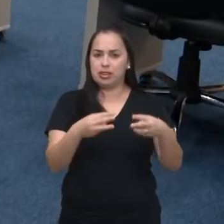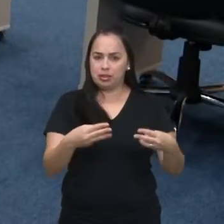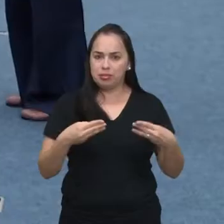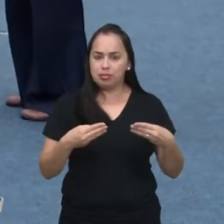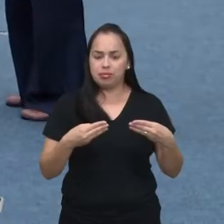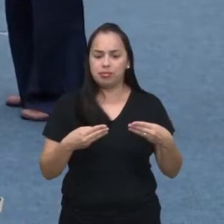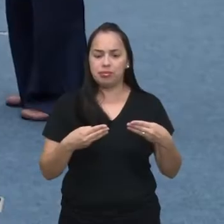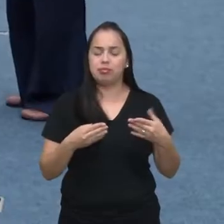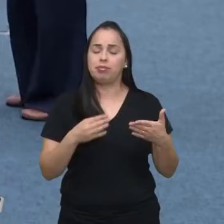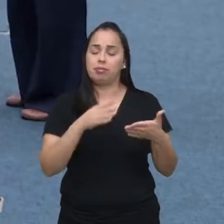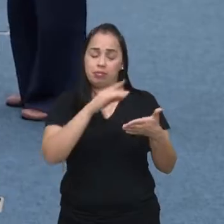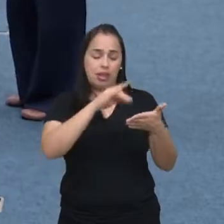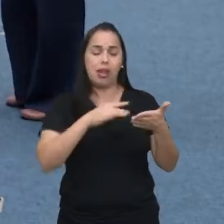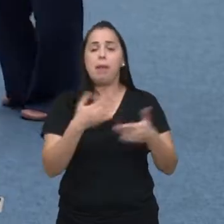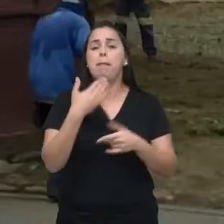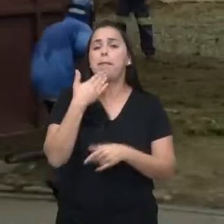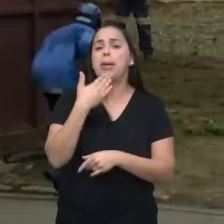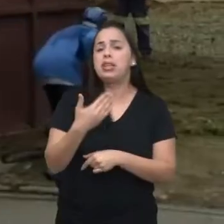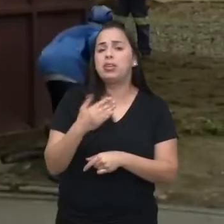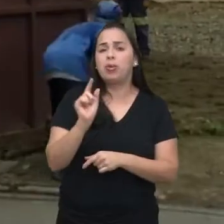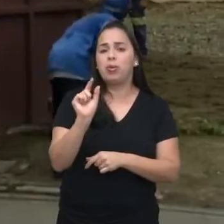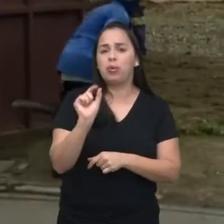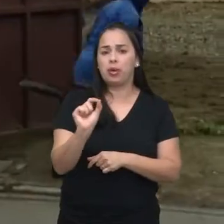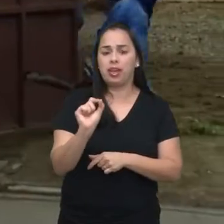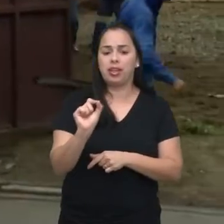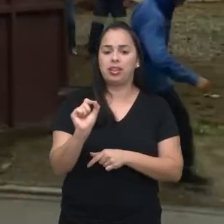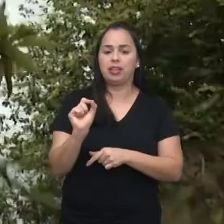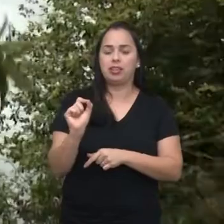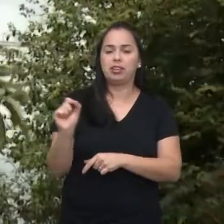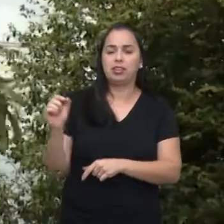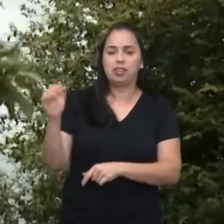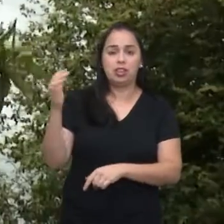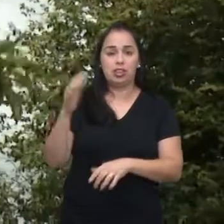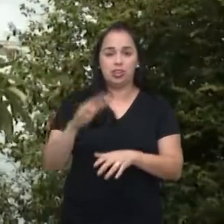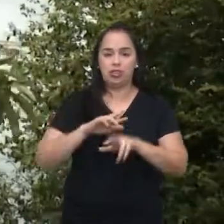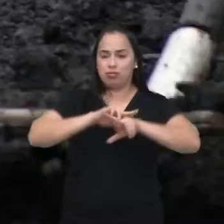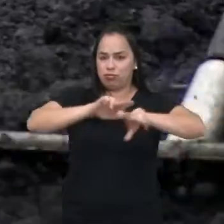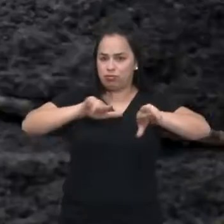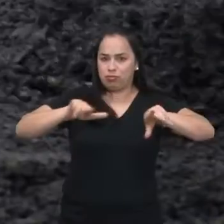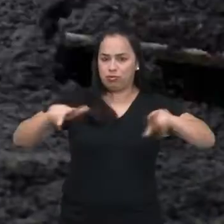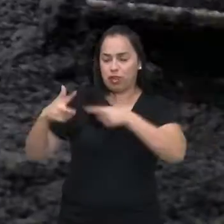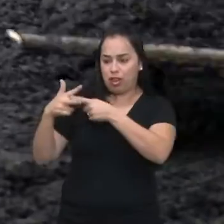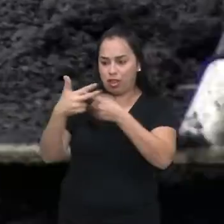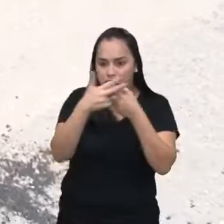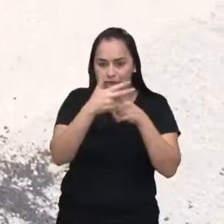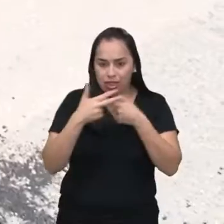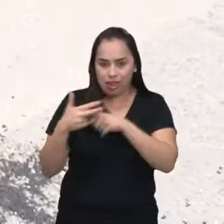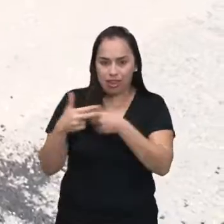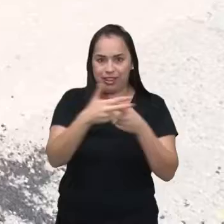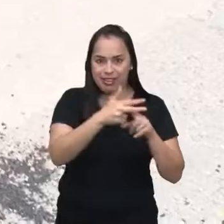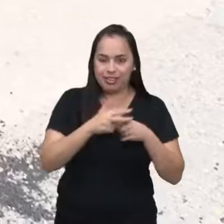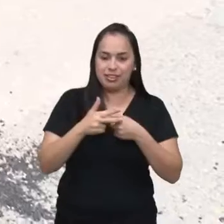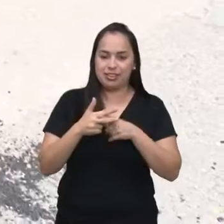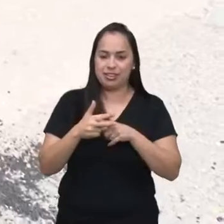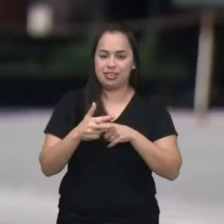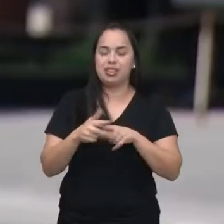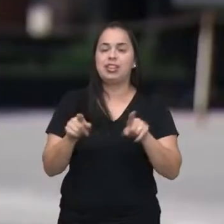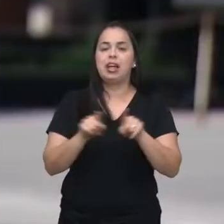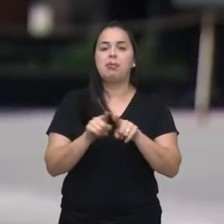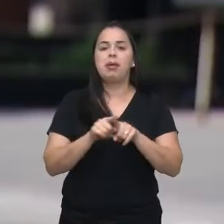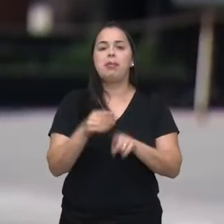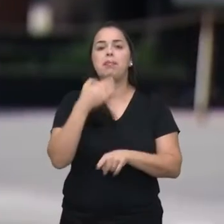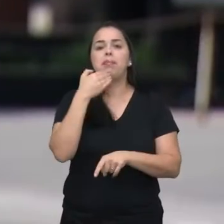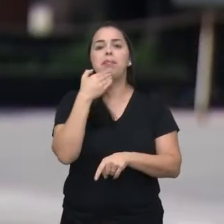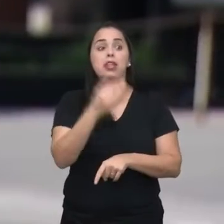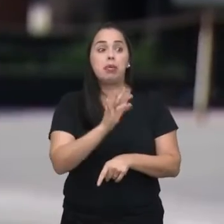e moções eram na maior parte pedidos para a realização de diversos serviços de manutenção pública para a cidade